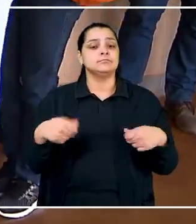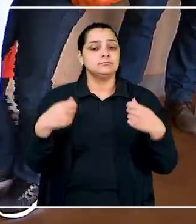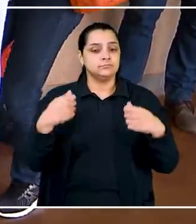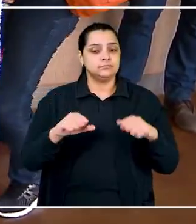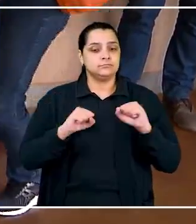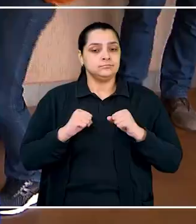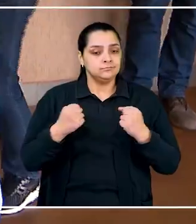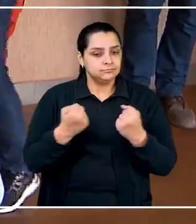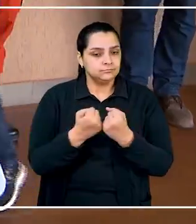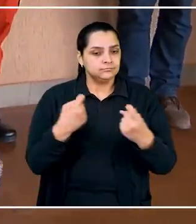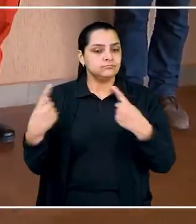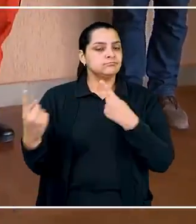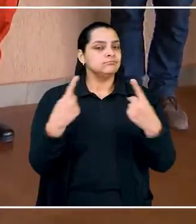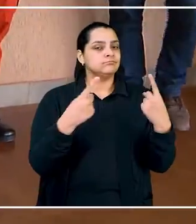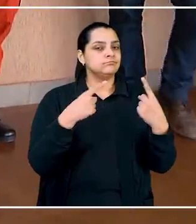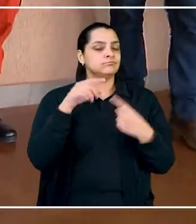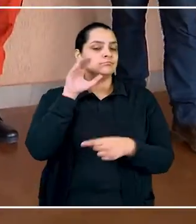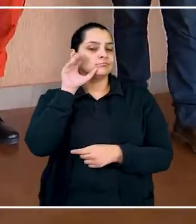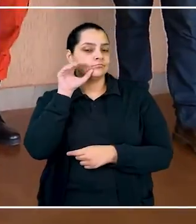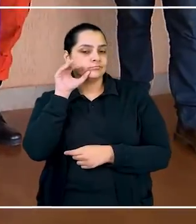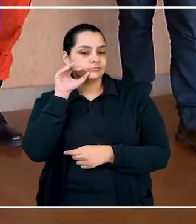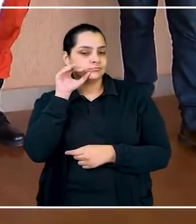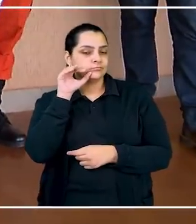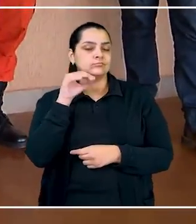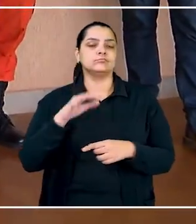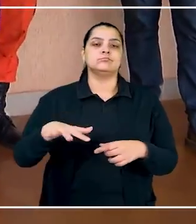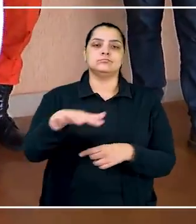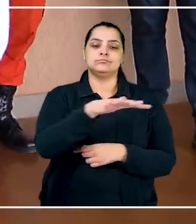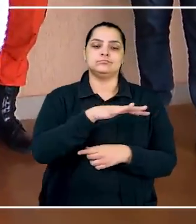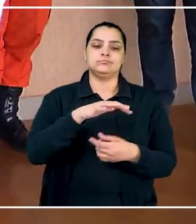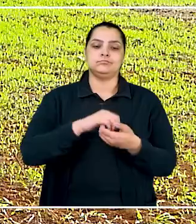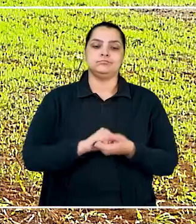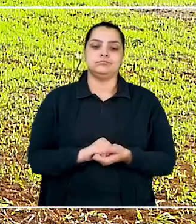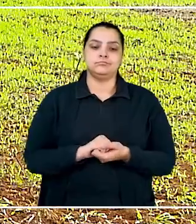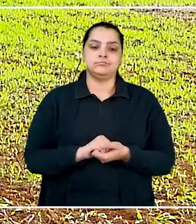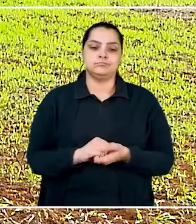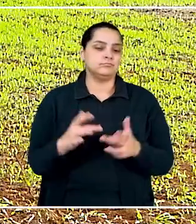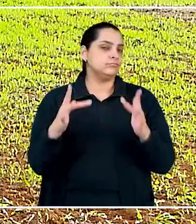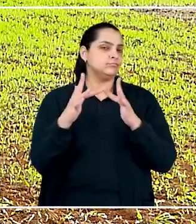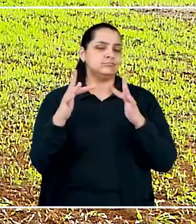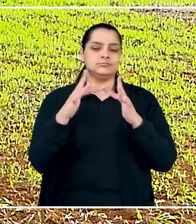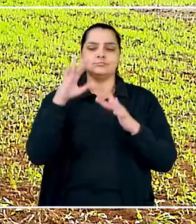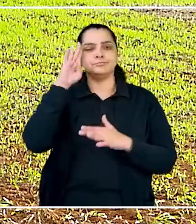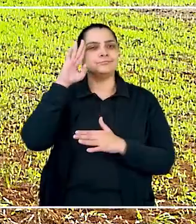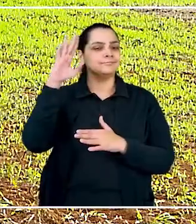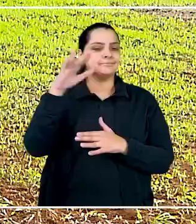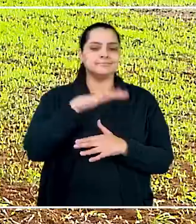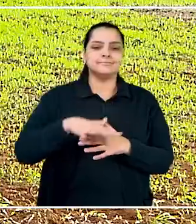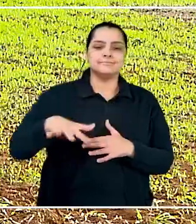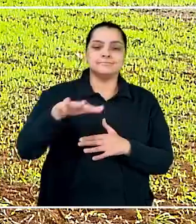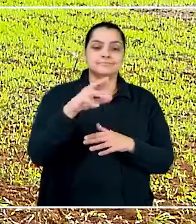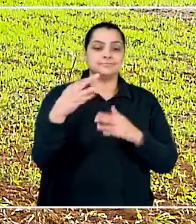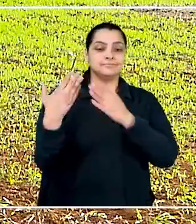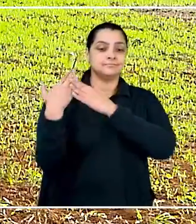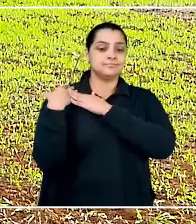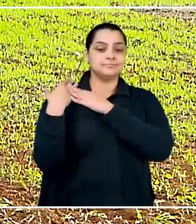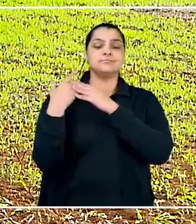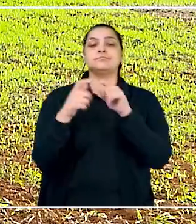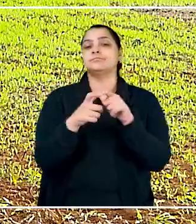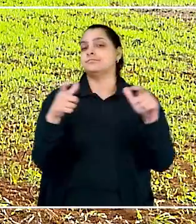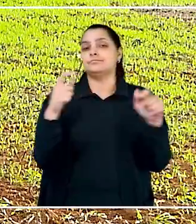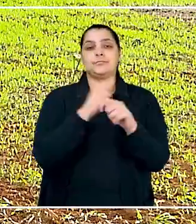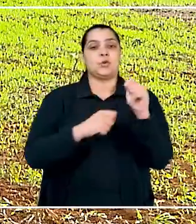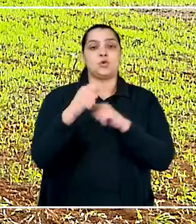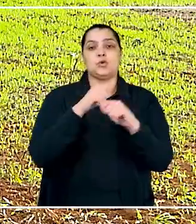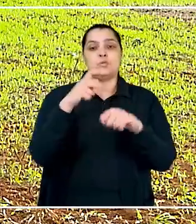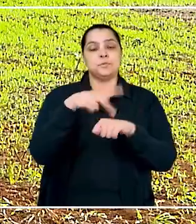é necessário reforçar o diálogo com trabalhadores e trabalhadoras. O contato é essencial com o campo. O campo é responsável por uma grande